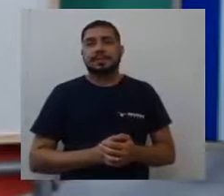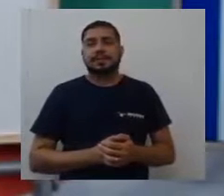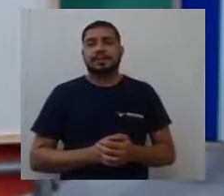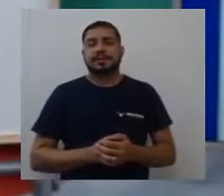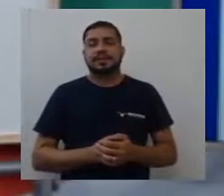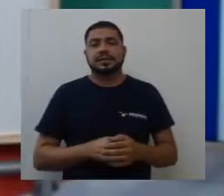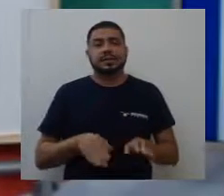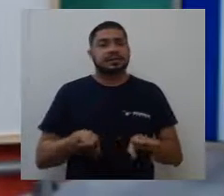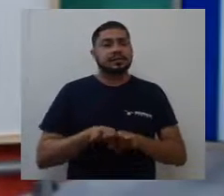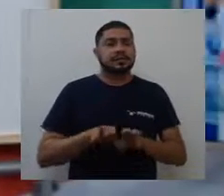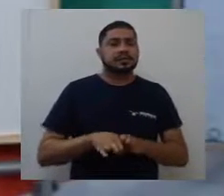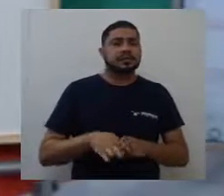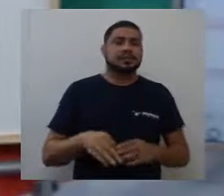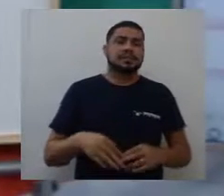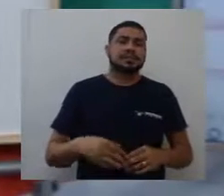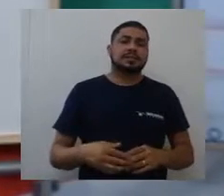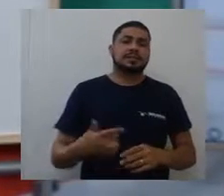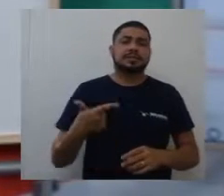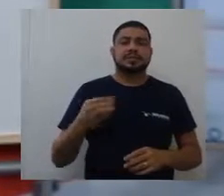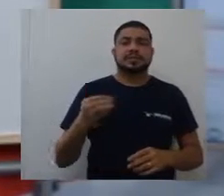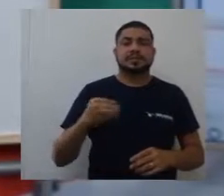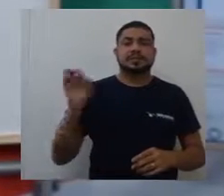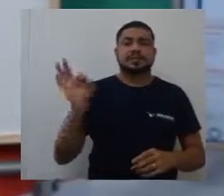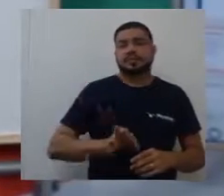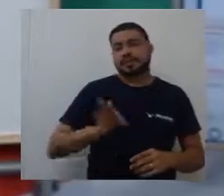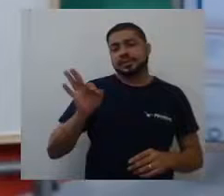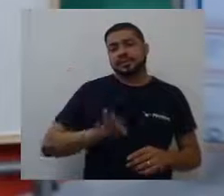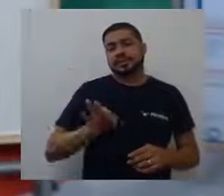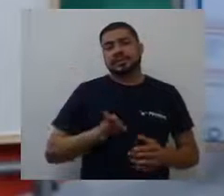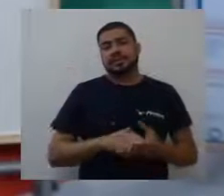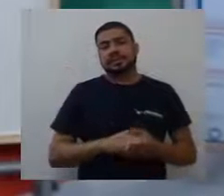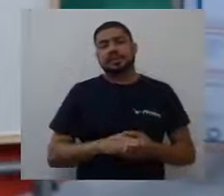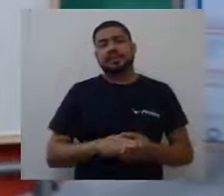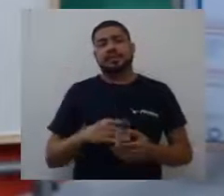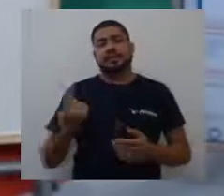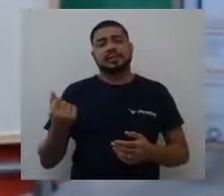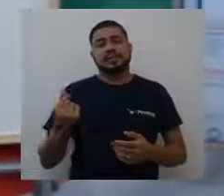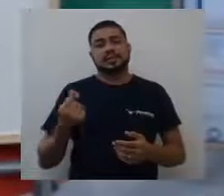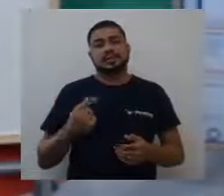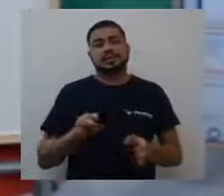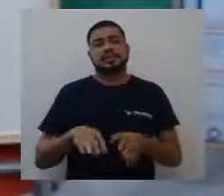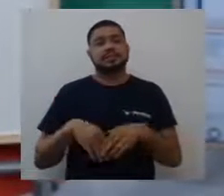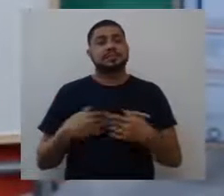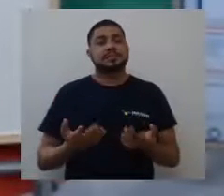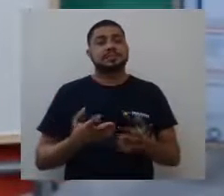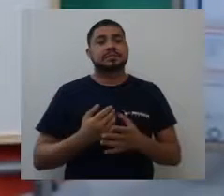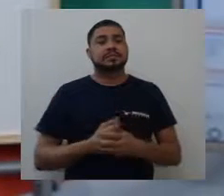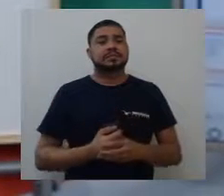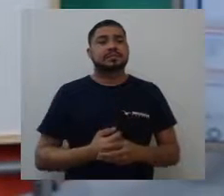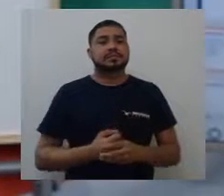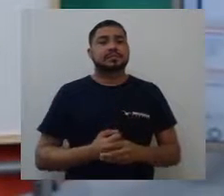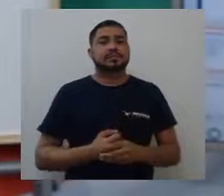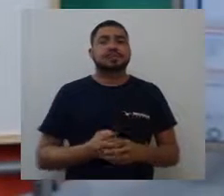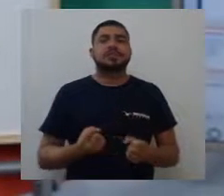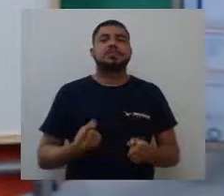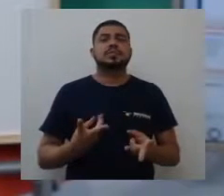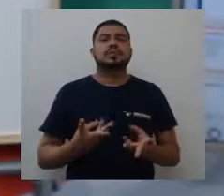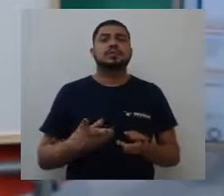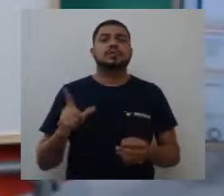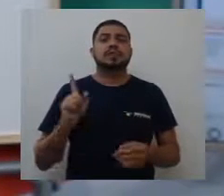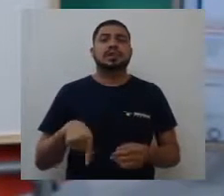equivale a 20% desse preço. Olha, então, quanto que é